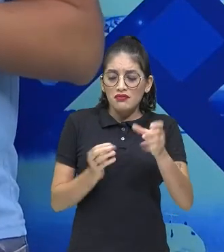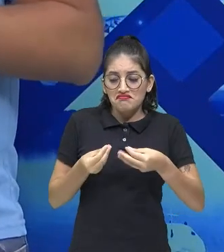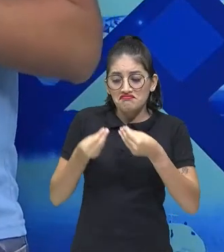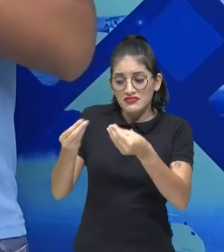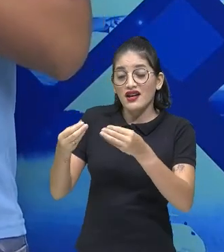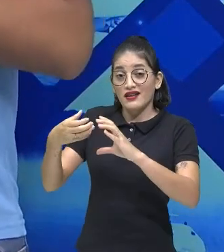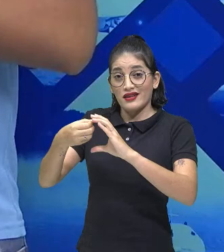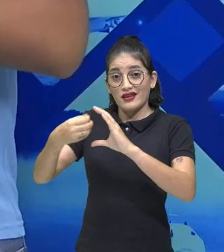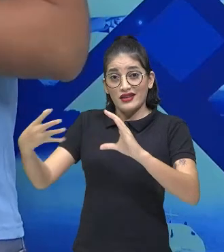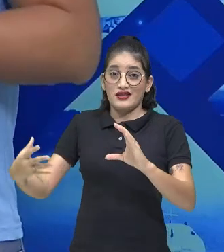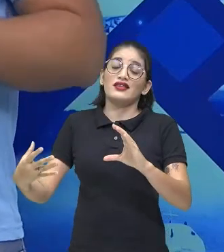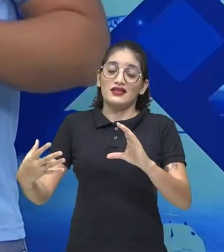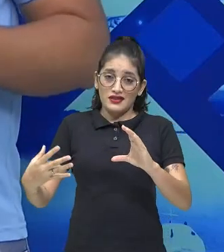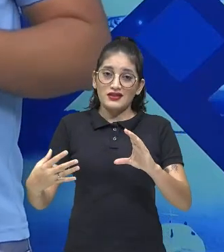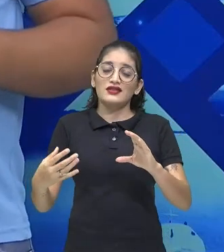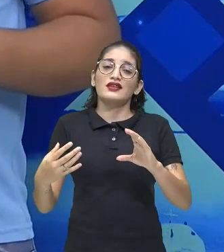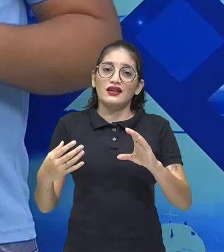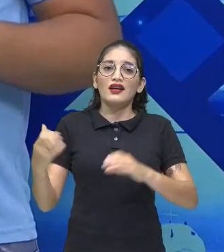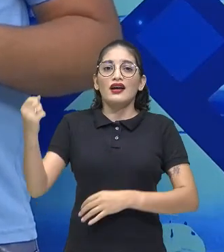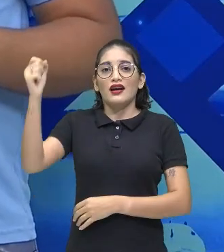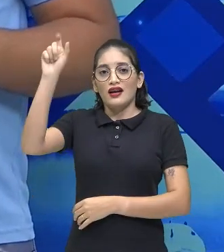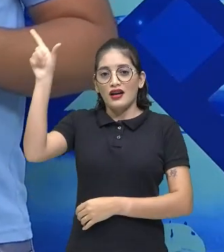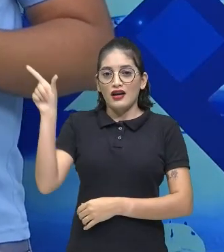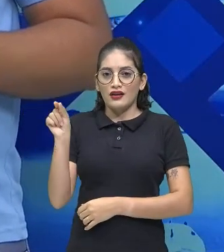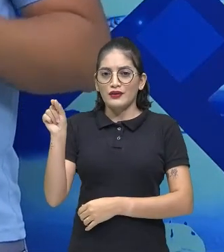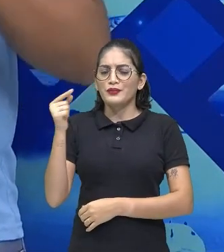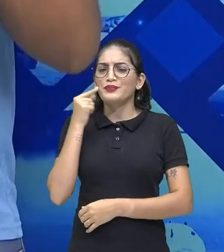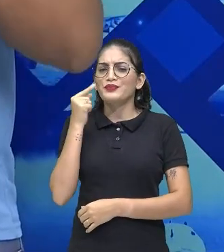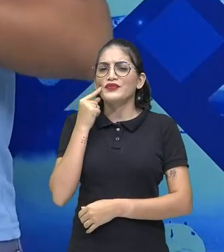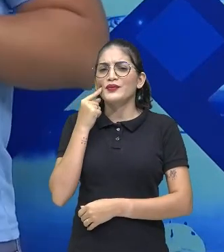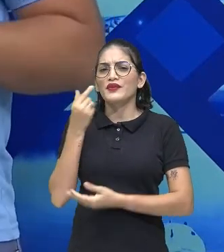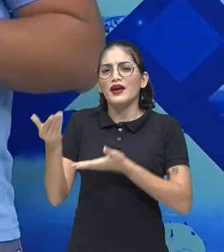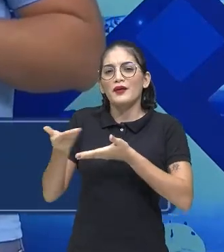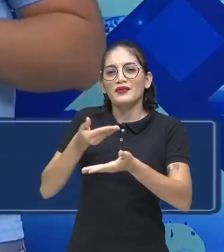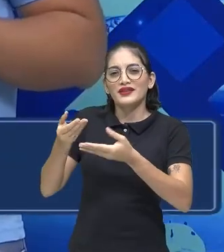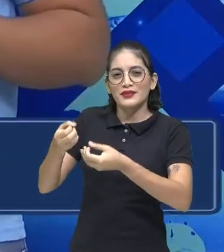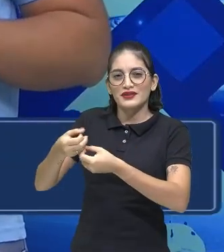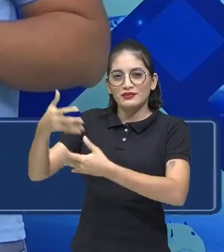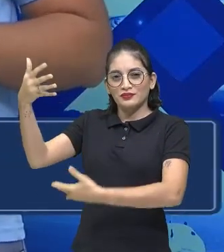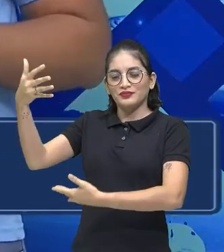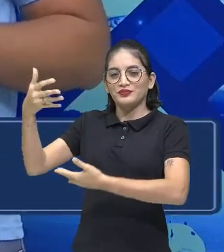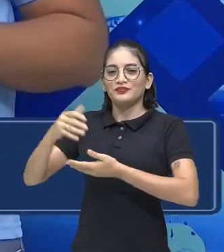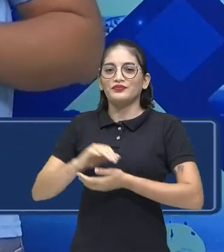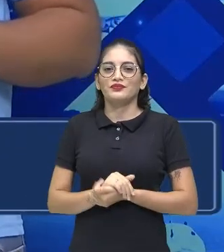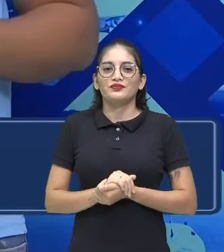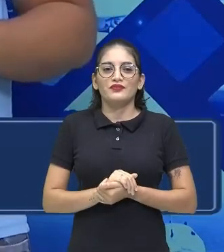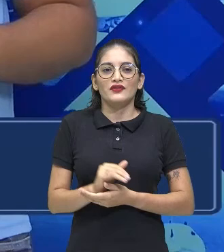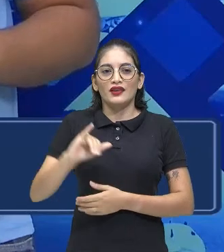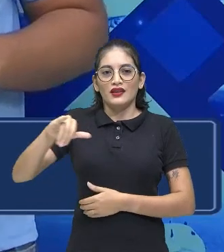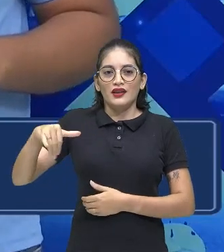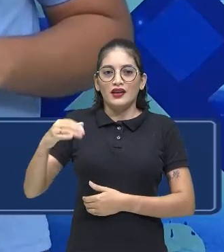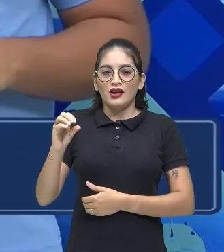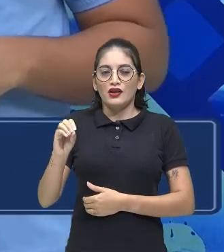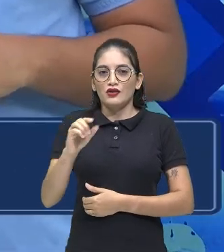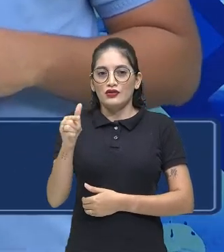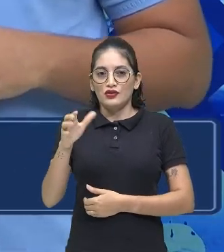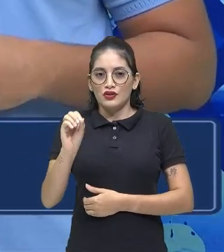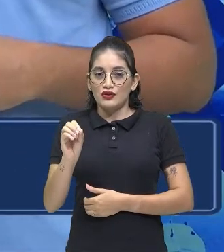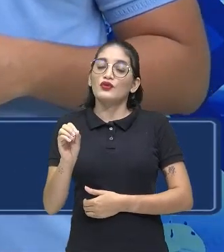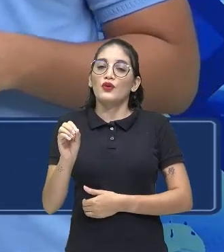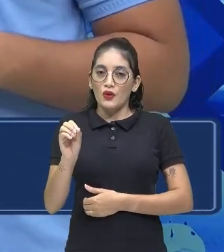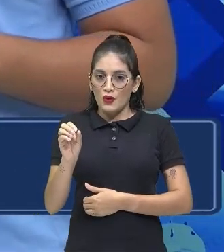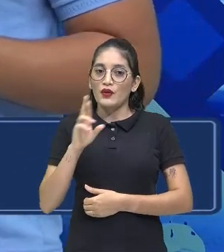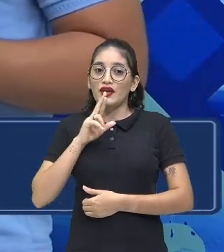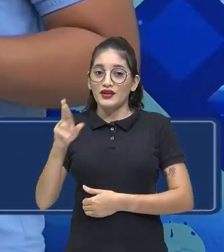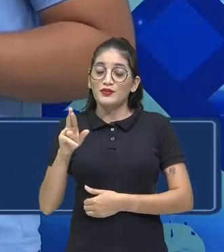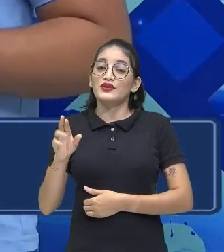à lua. Ok? Vamos observar a participação no nosso chat? Então, colocando aí, temos o João Vitor, que respondeu para a gente que a